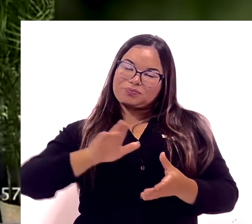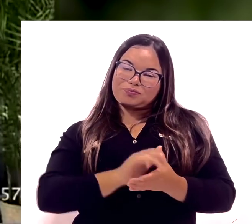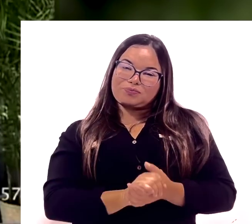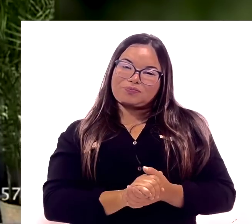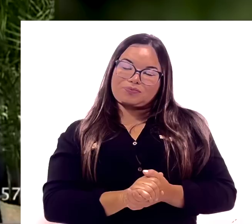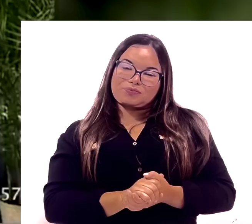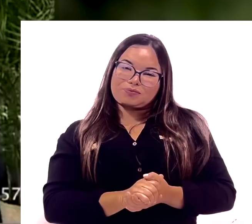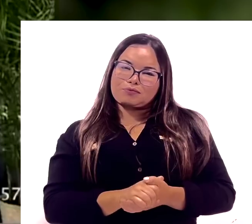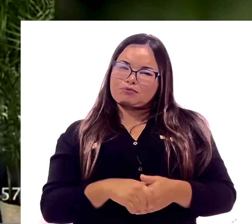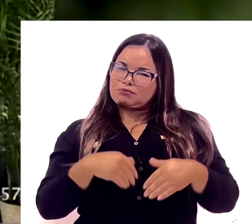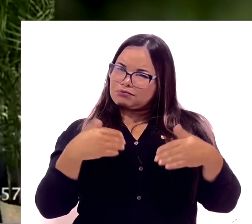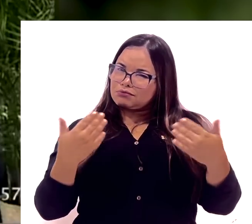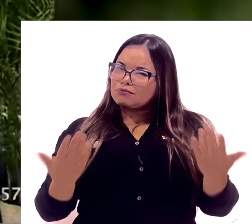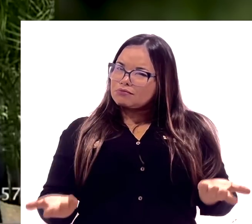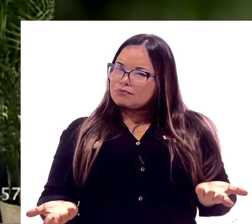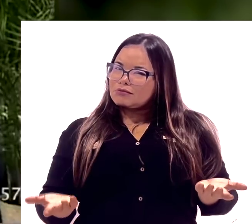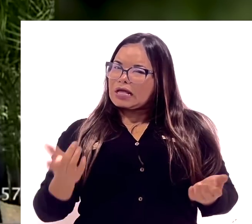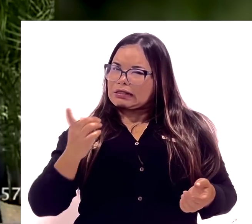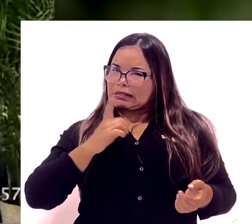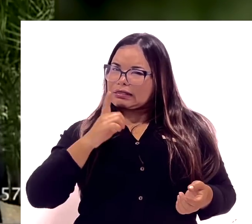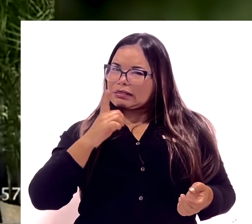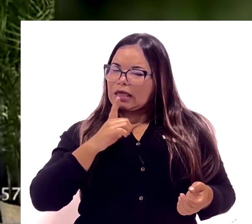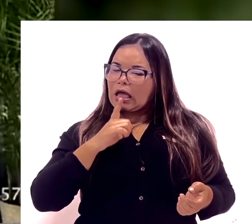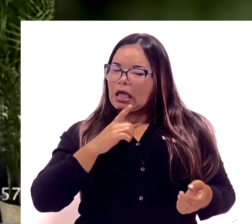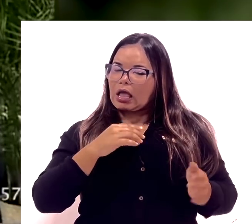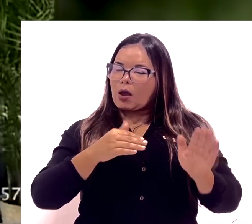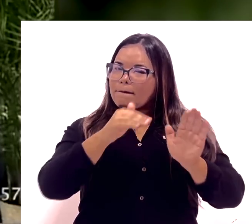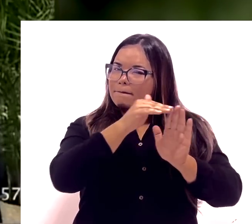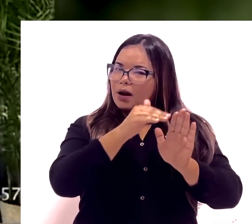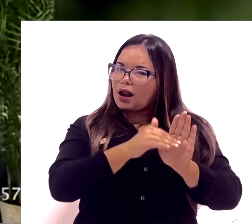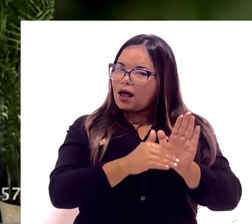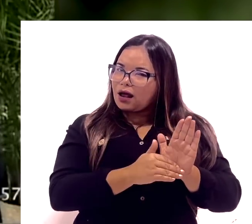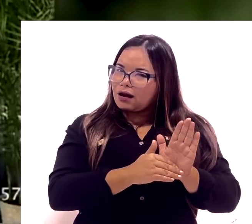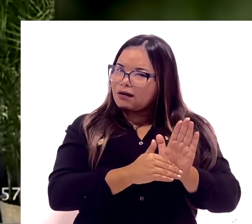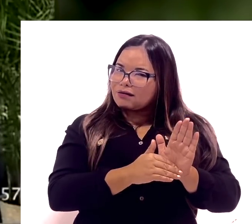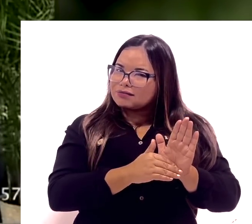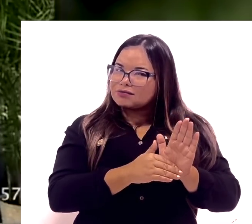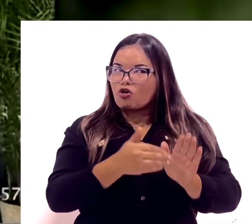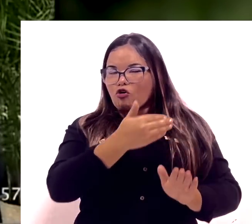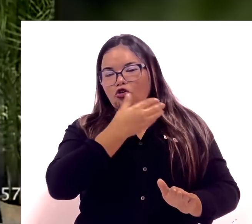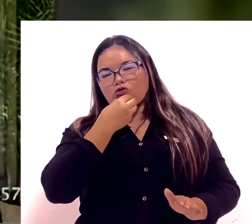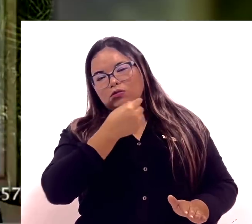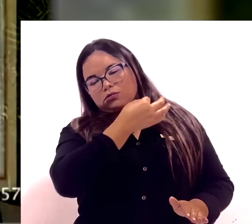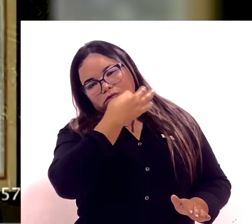Será que existe uma agenda? E Gorbachev disse: